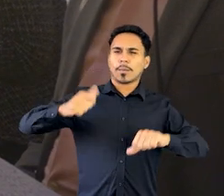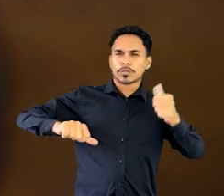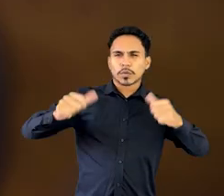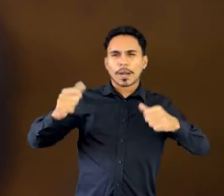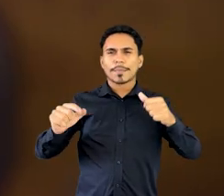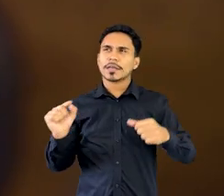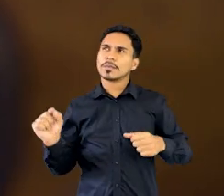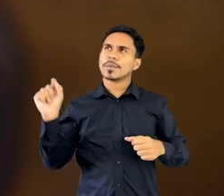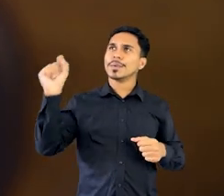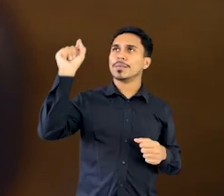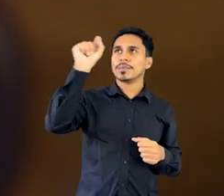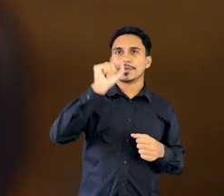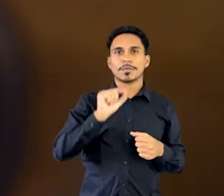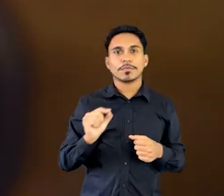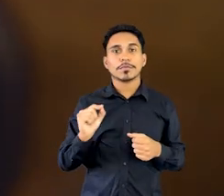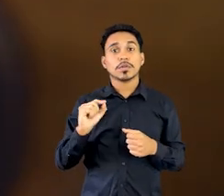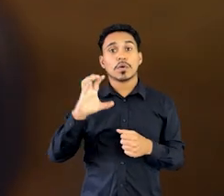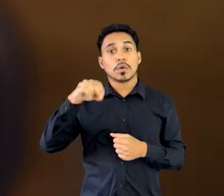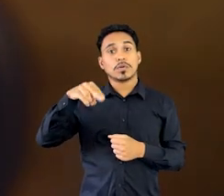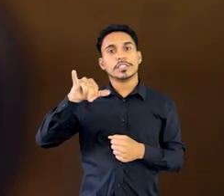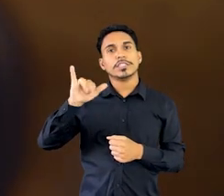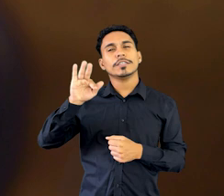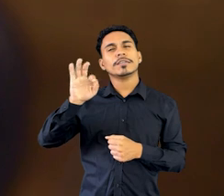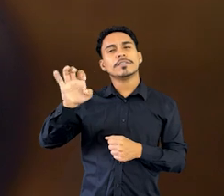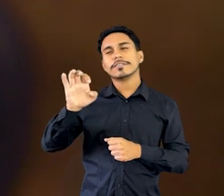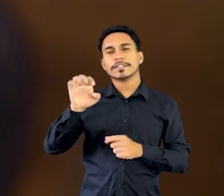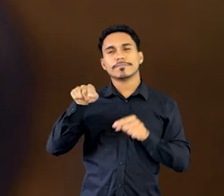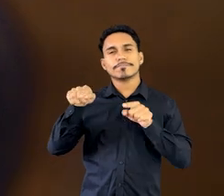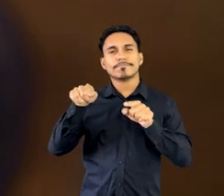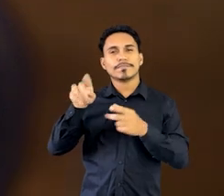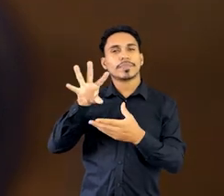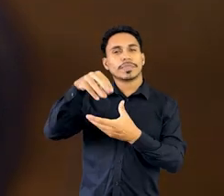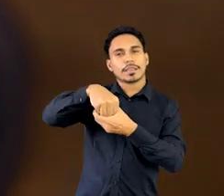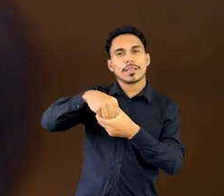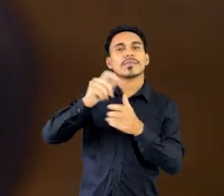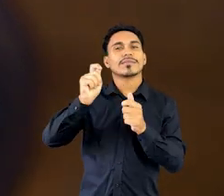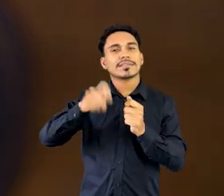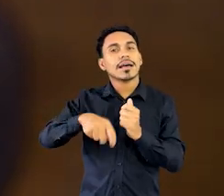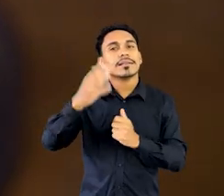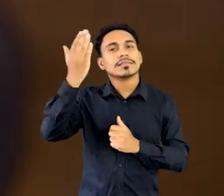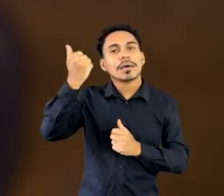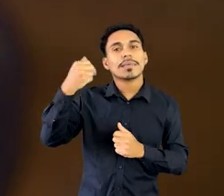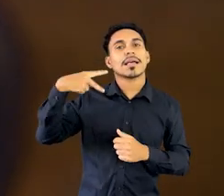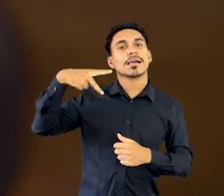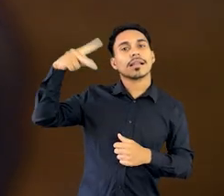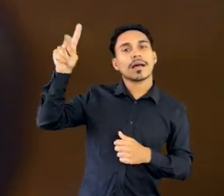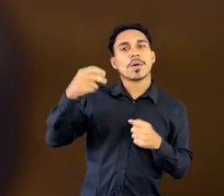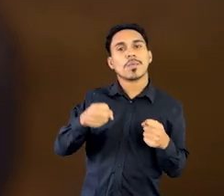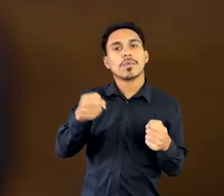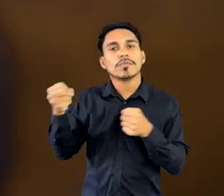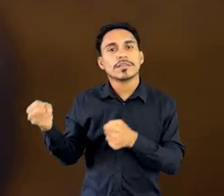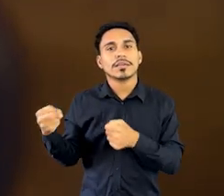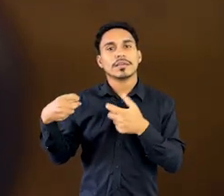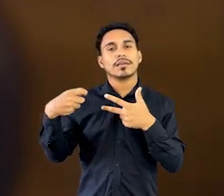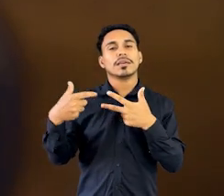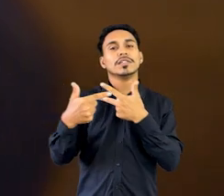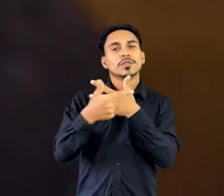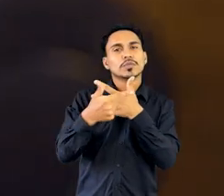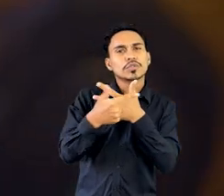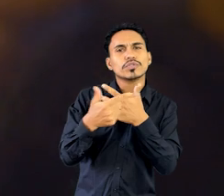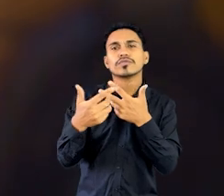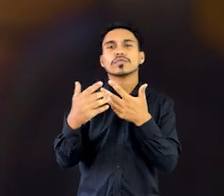sistema dentro do if onde a gente tem acesso aquilo que tá sendo discutido dentro do do executivo e do